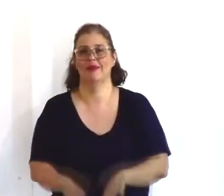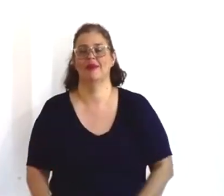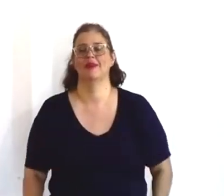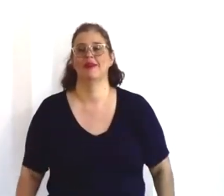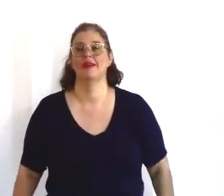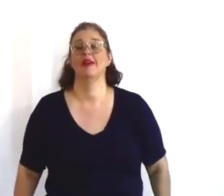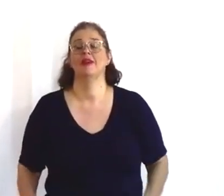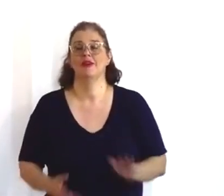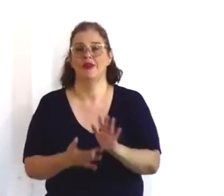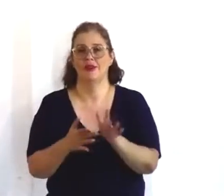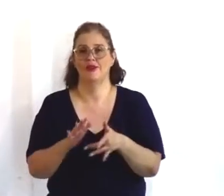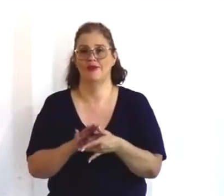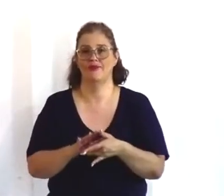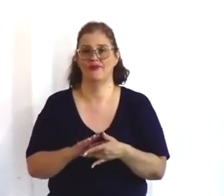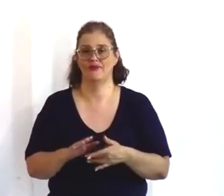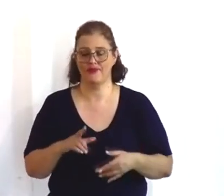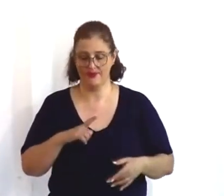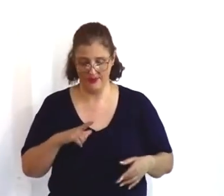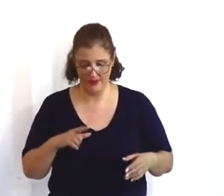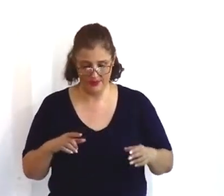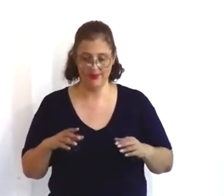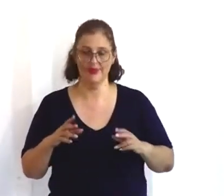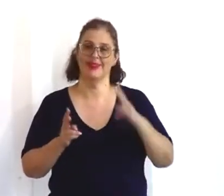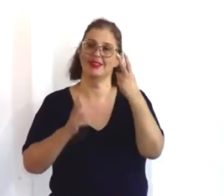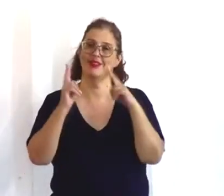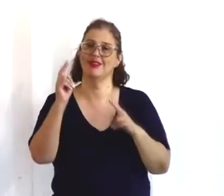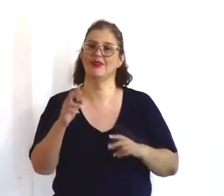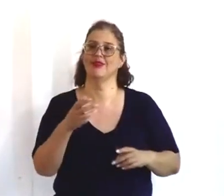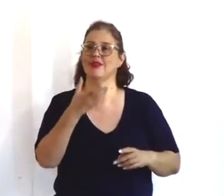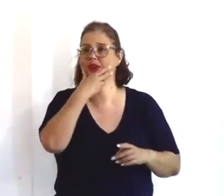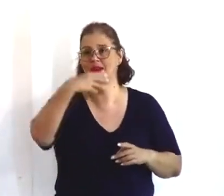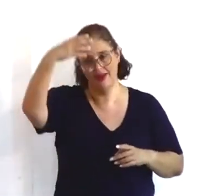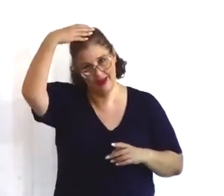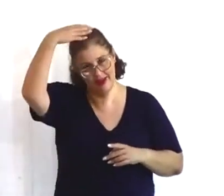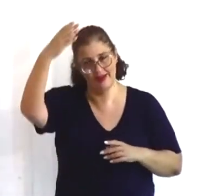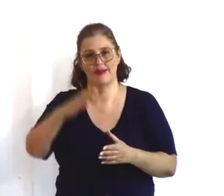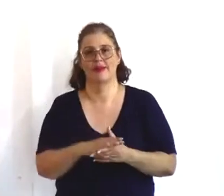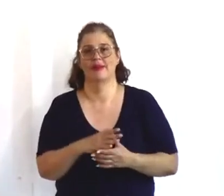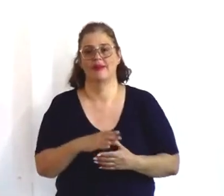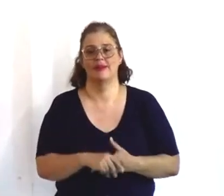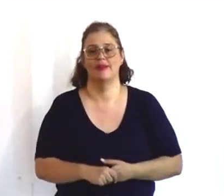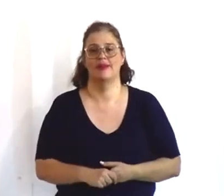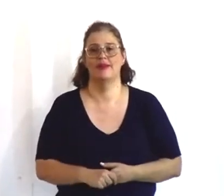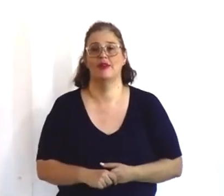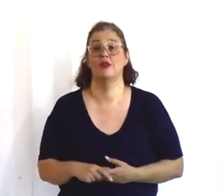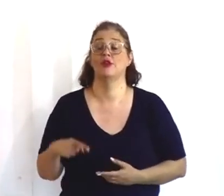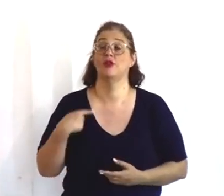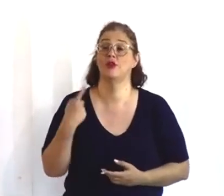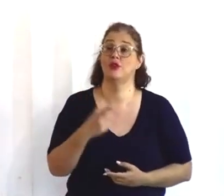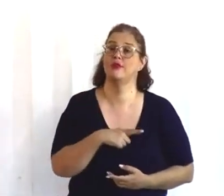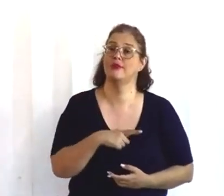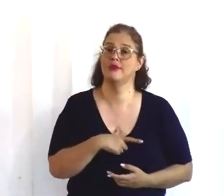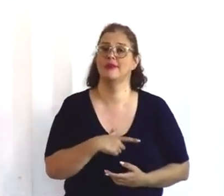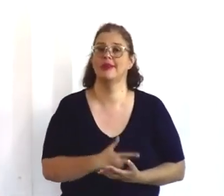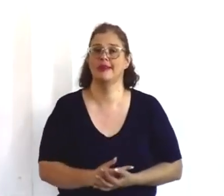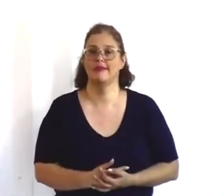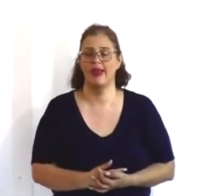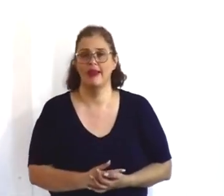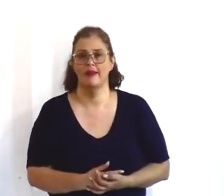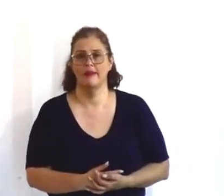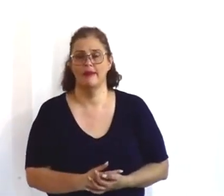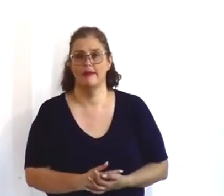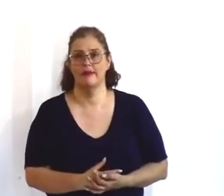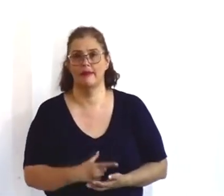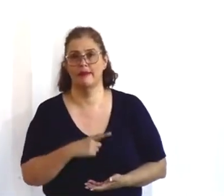seu sangue, e a coroa é porque Ele é o Rei dos Reis, Ele é o Senhor dos Senhores. Mas também nós temos uma promessa, criança, que por causa do ato